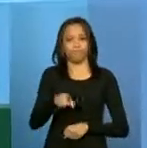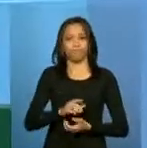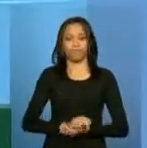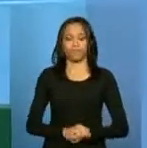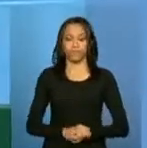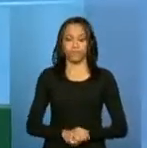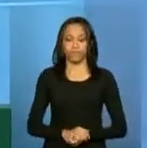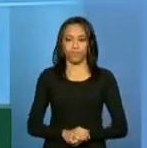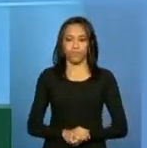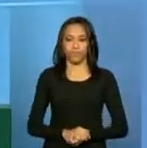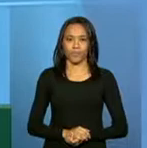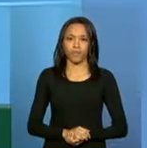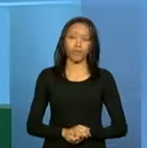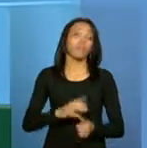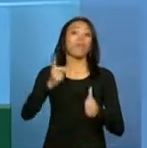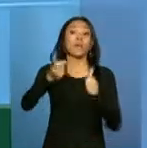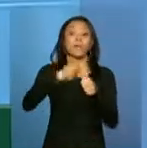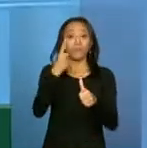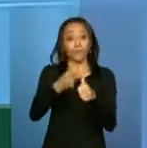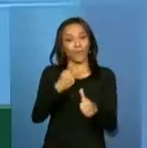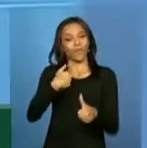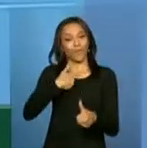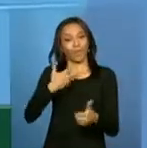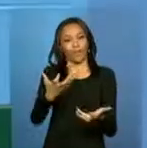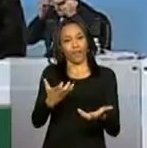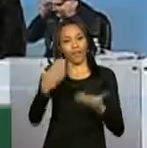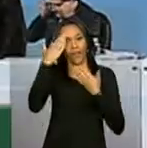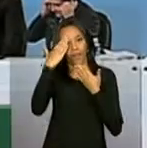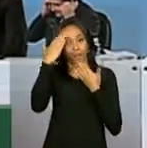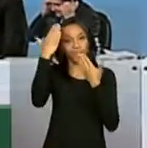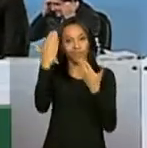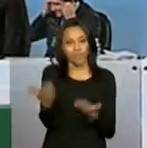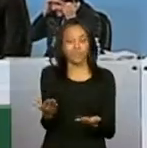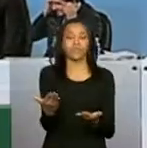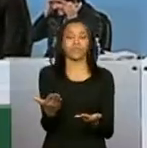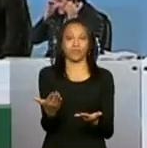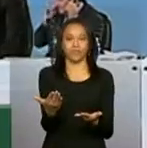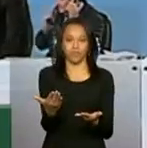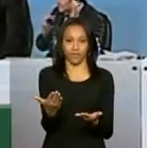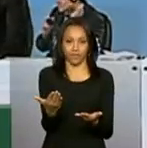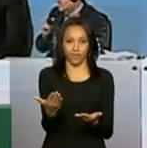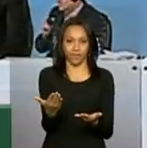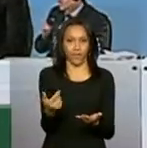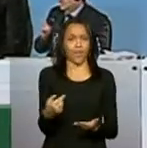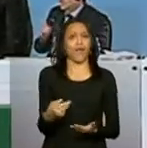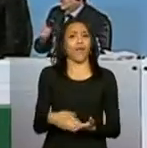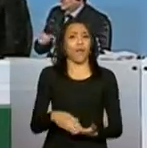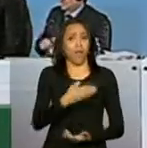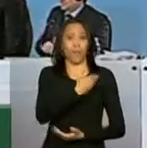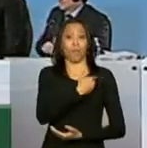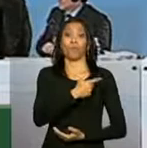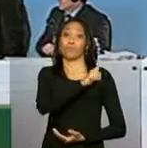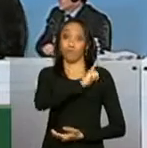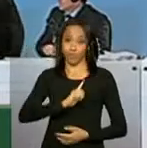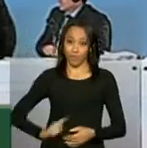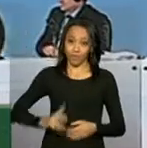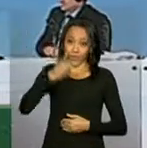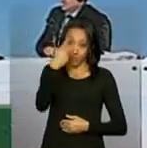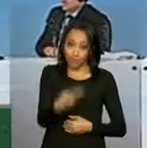Bueno, em primeiro lugar, eu quero agradecer uma vez mais ao governo da República do